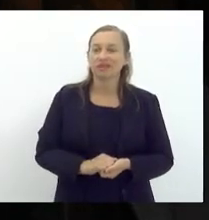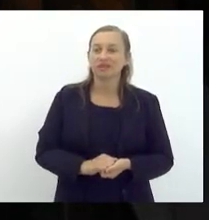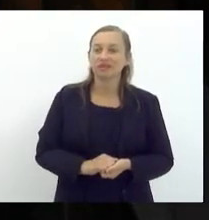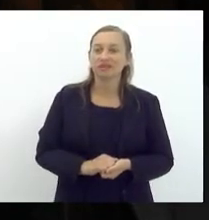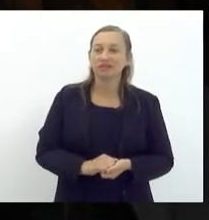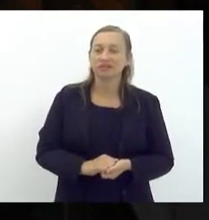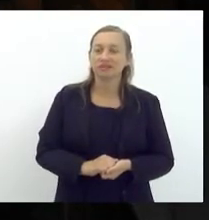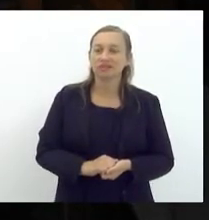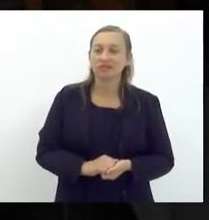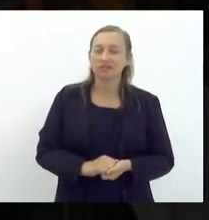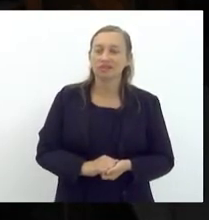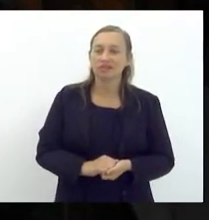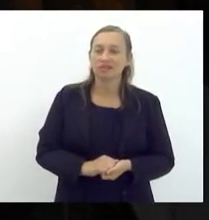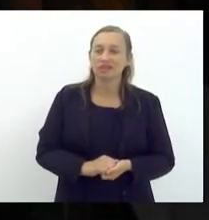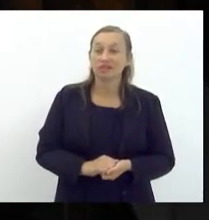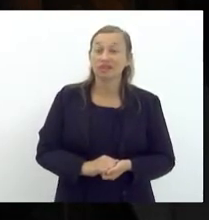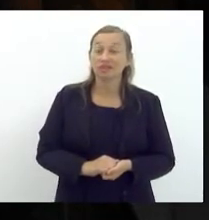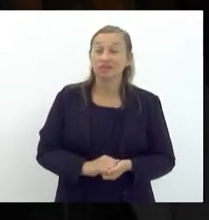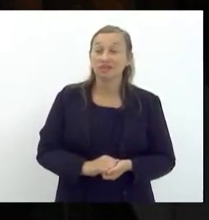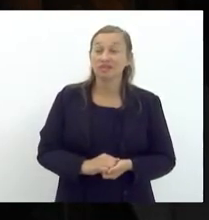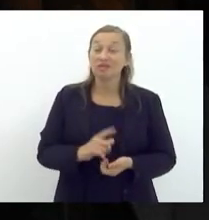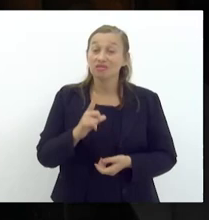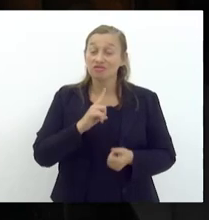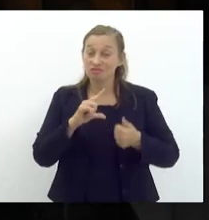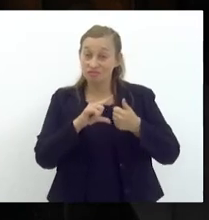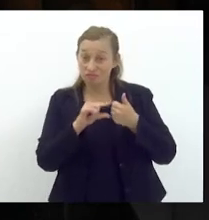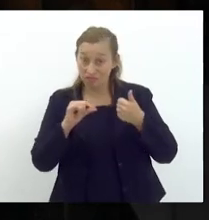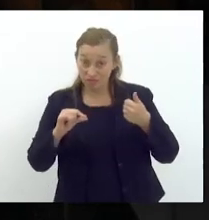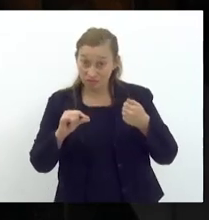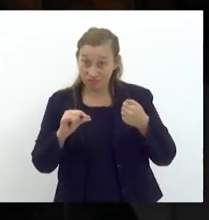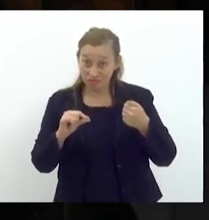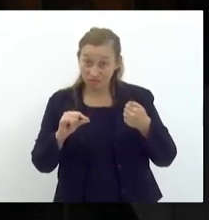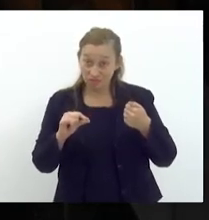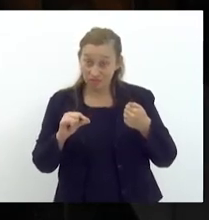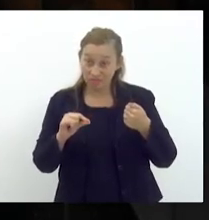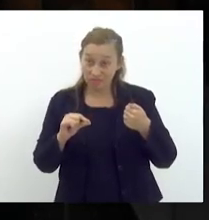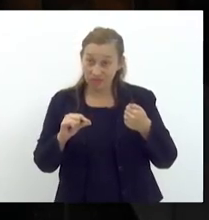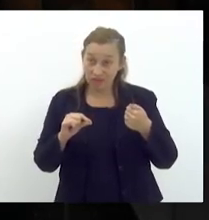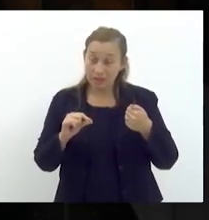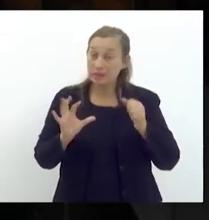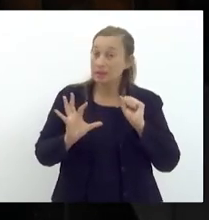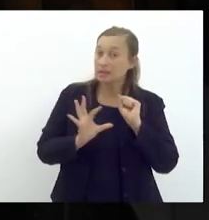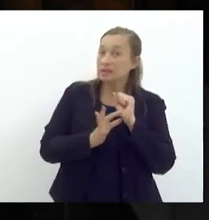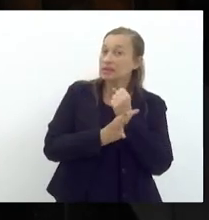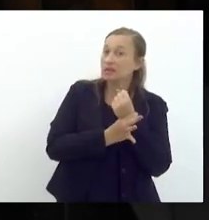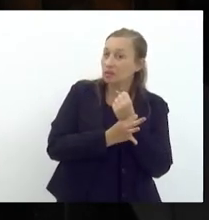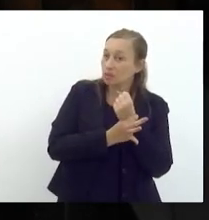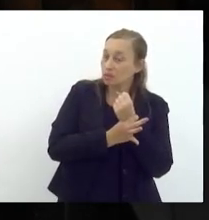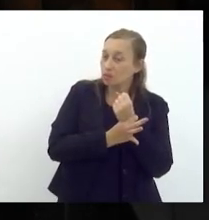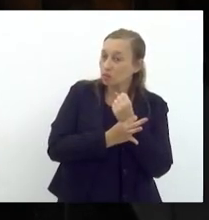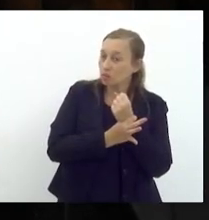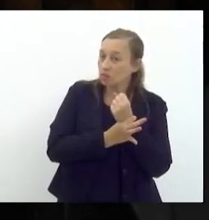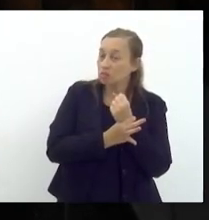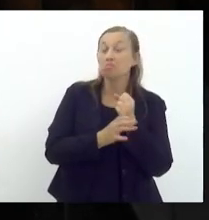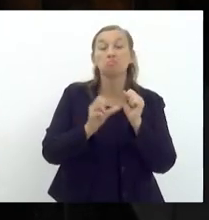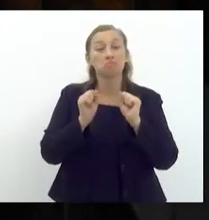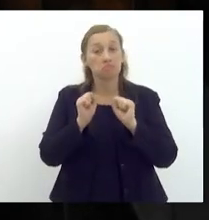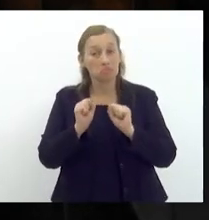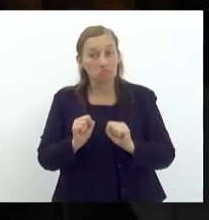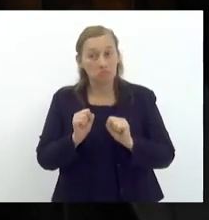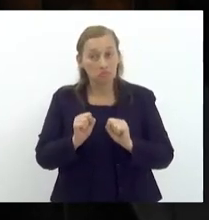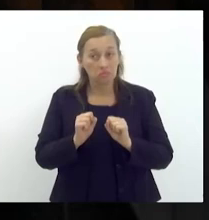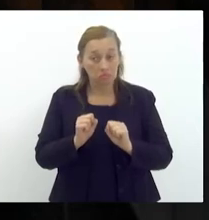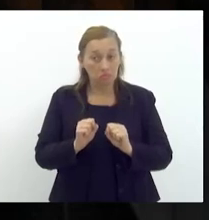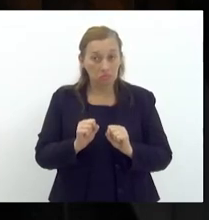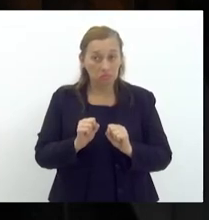de que houvesse um artigo que garantisse que ele pudesse